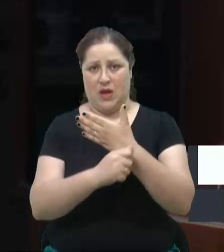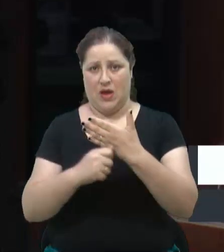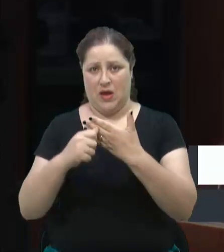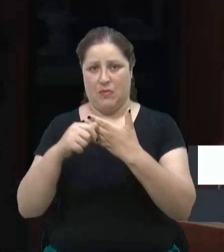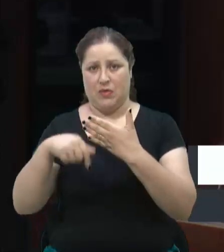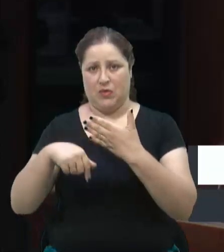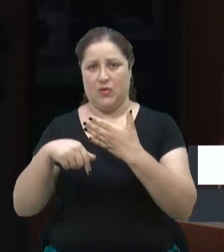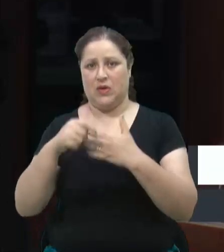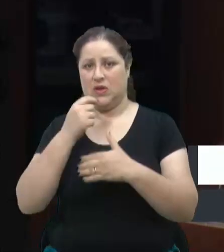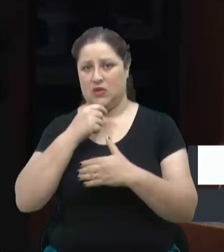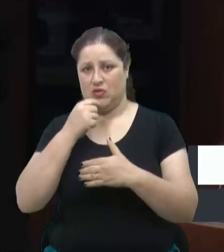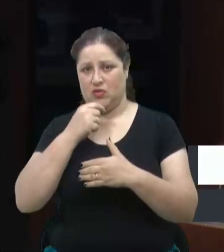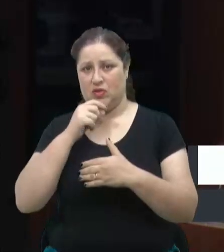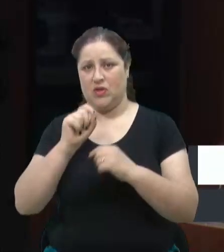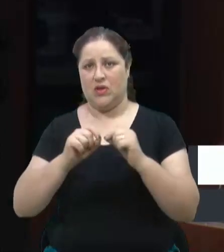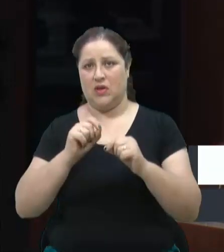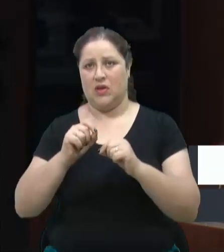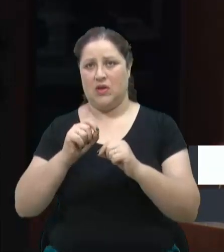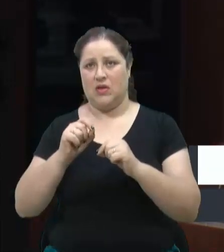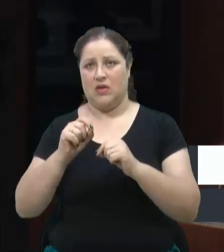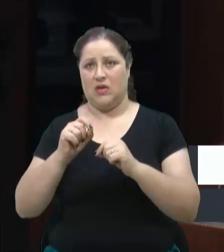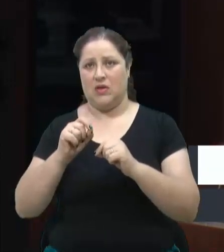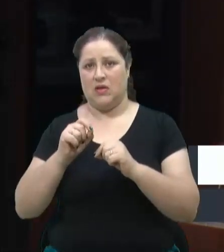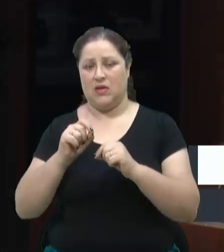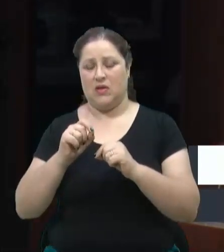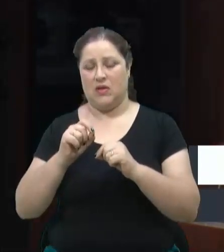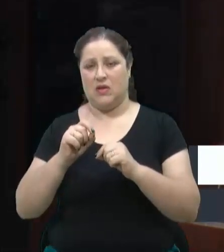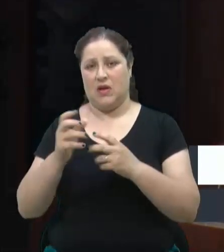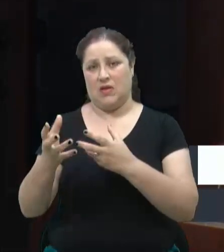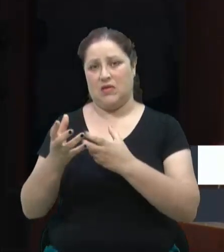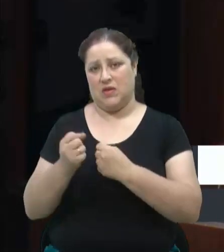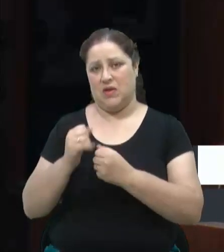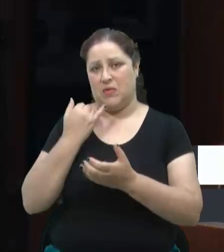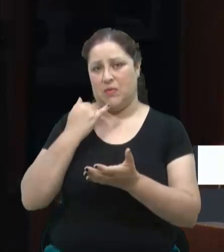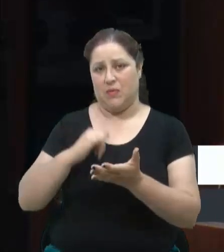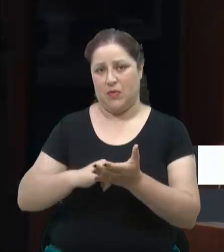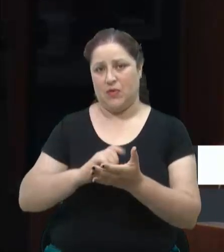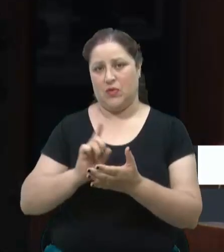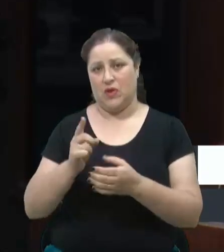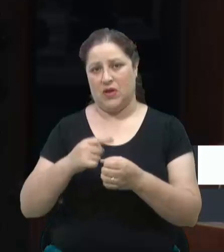Sul, quem vai recolher imposto? Barueri.